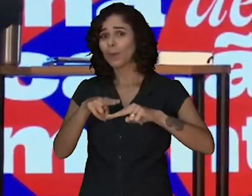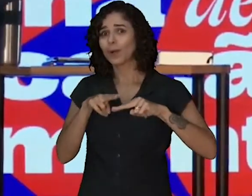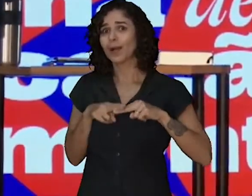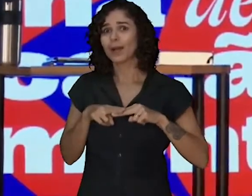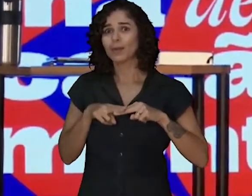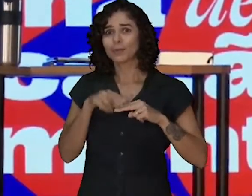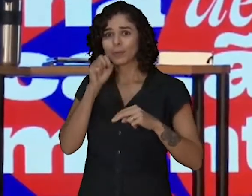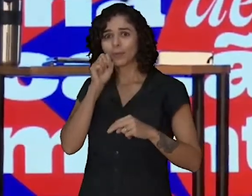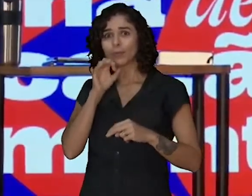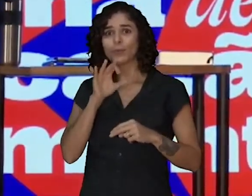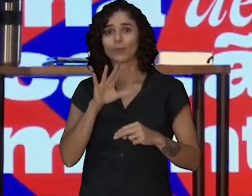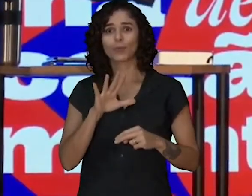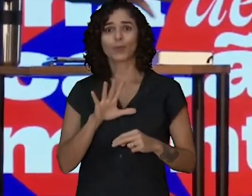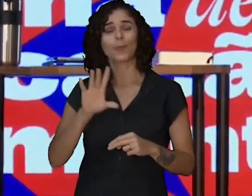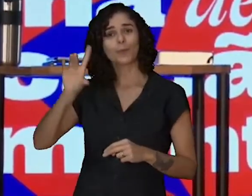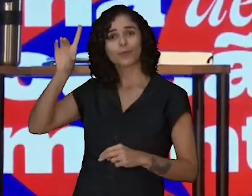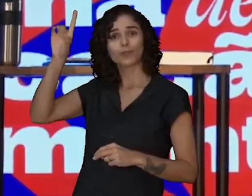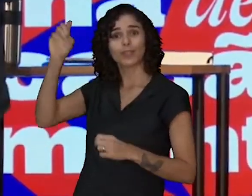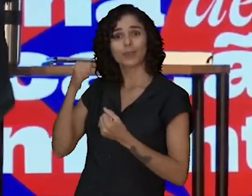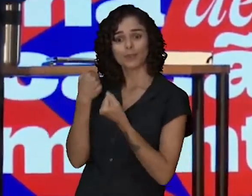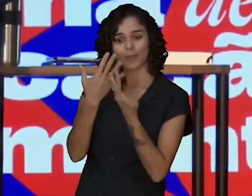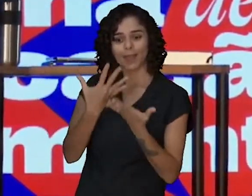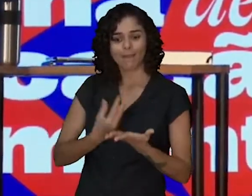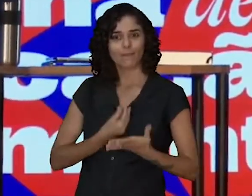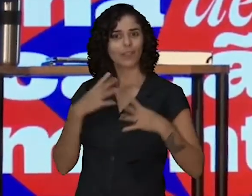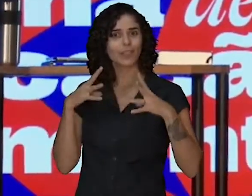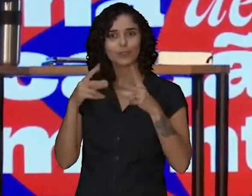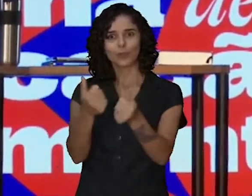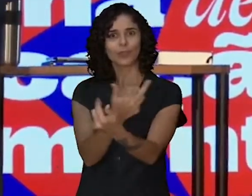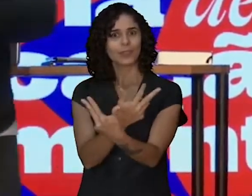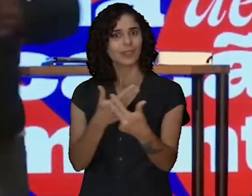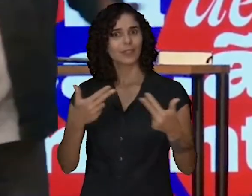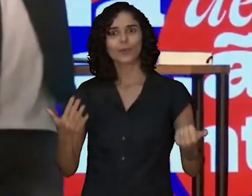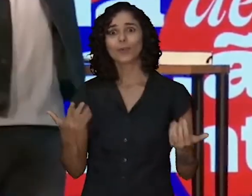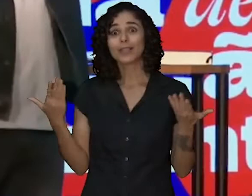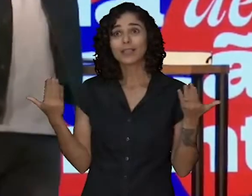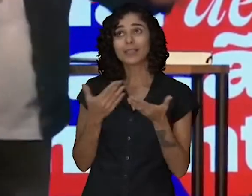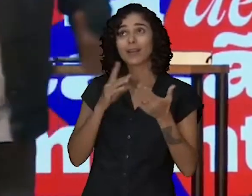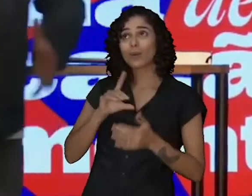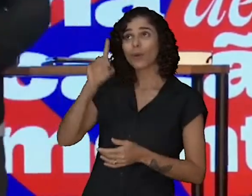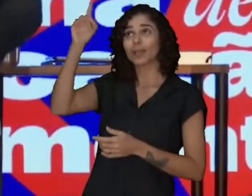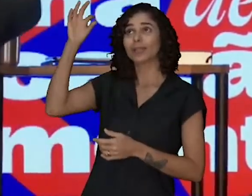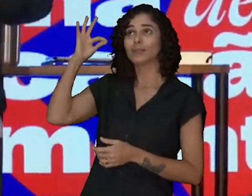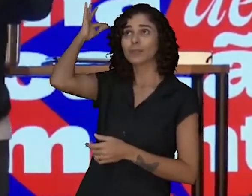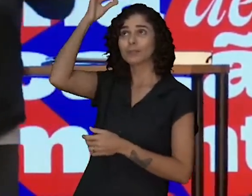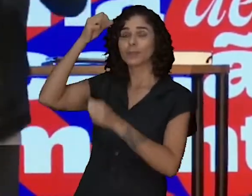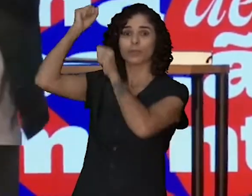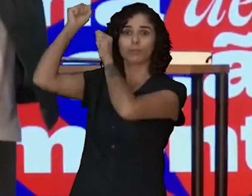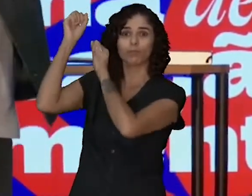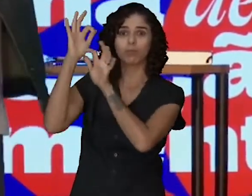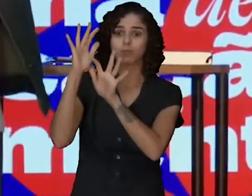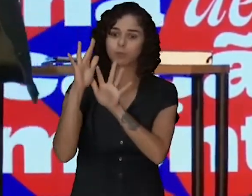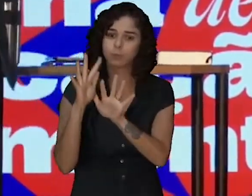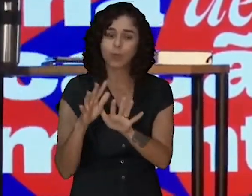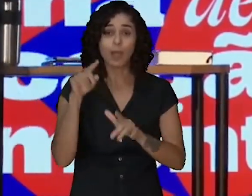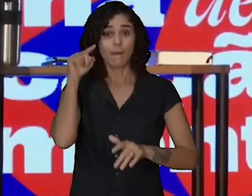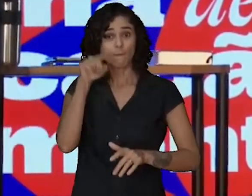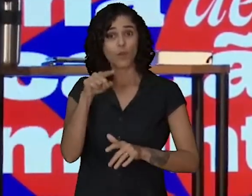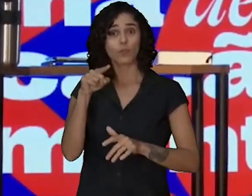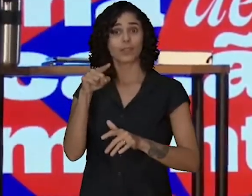vida a qualquer coisa, e ele vem agora e sopra o Espírito Santo sobre você, e você é a imagem de